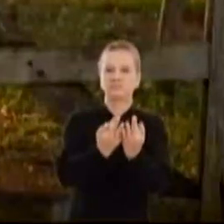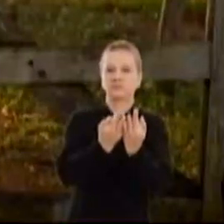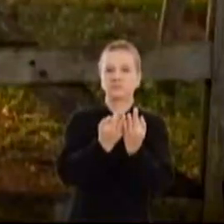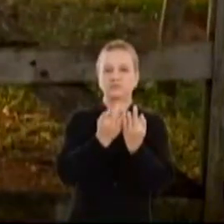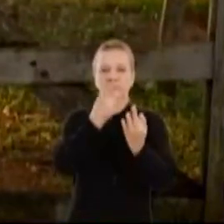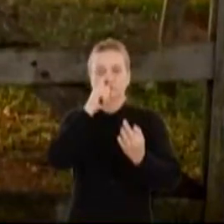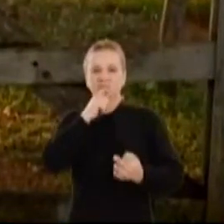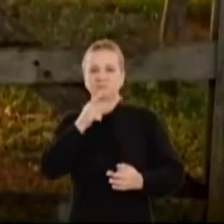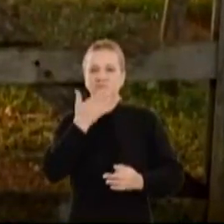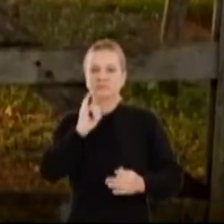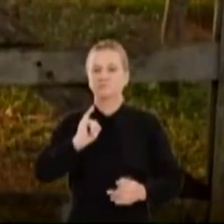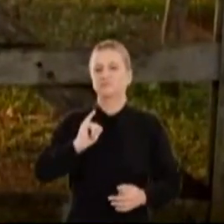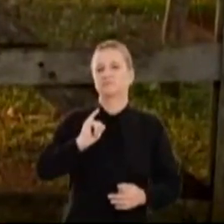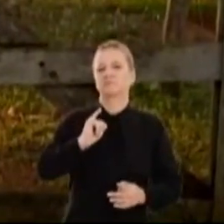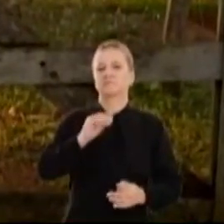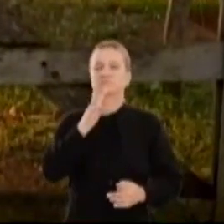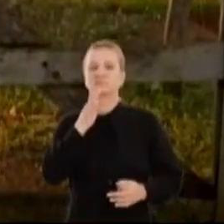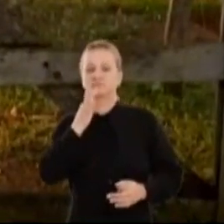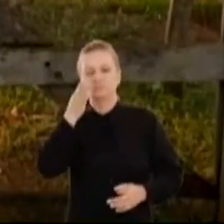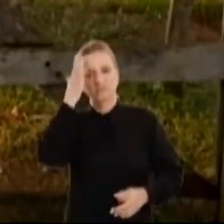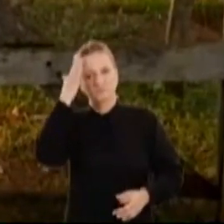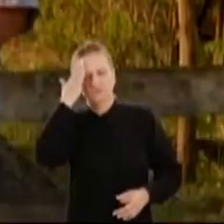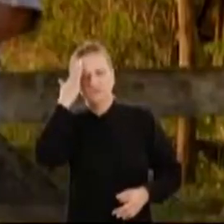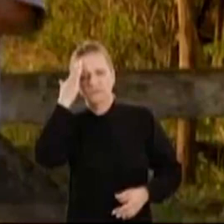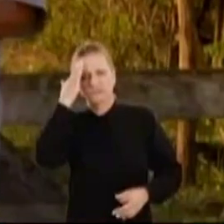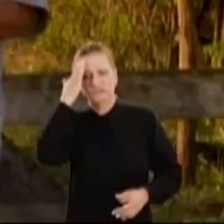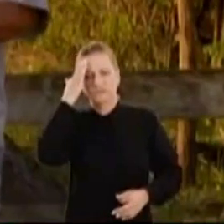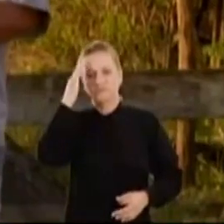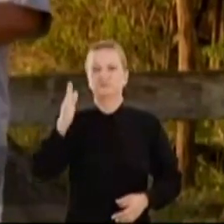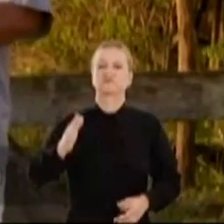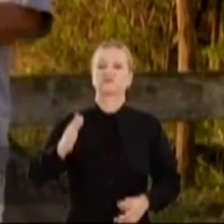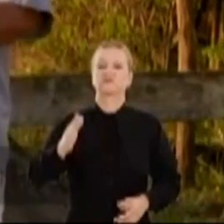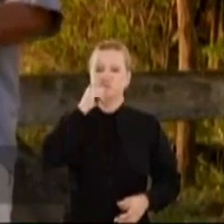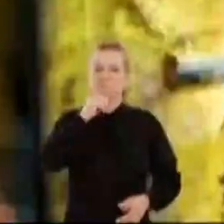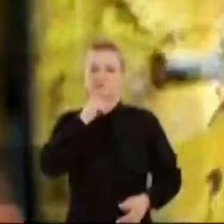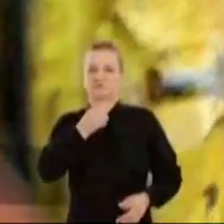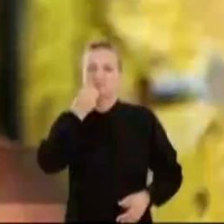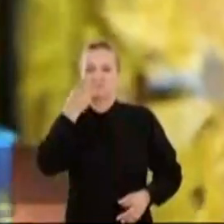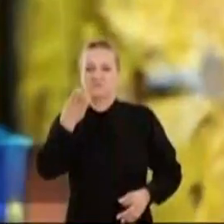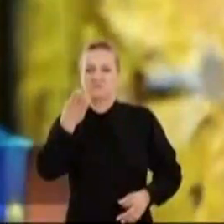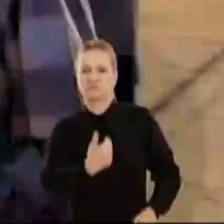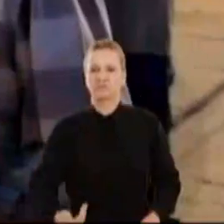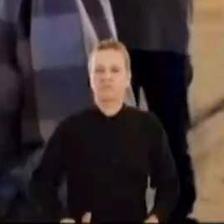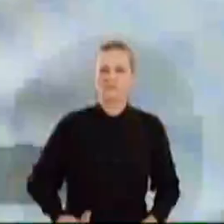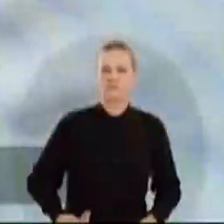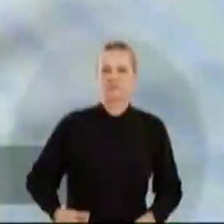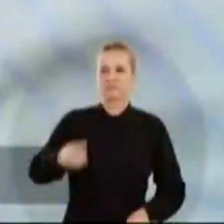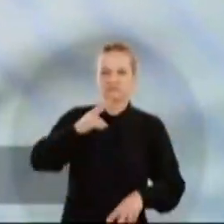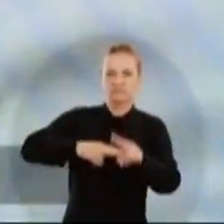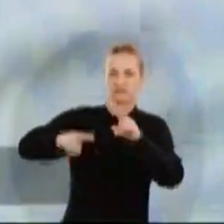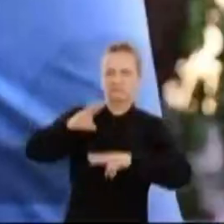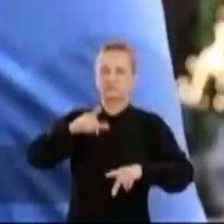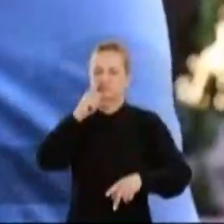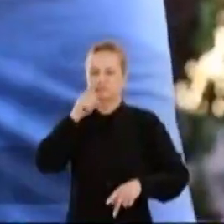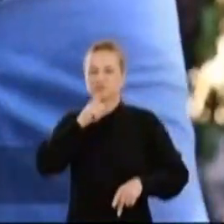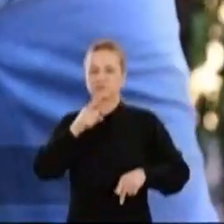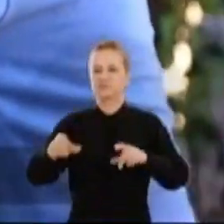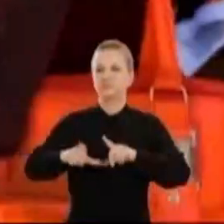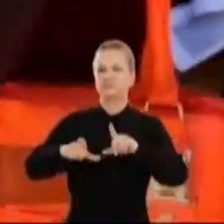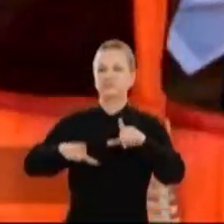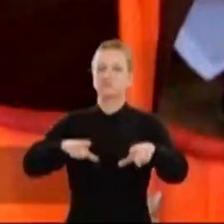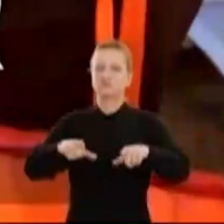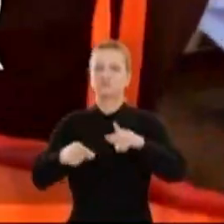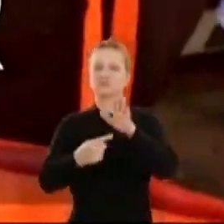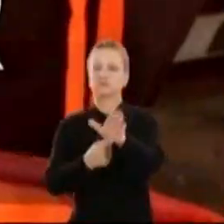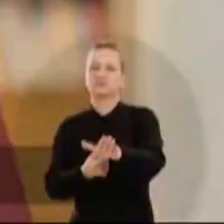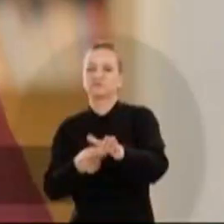Zeca, ele não é só amigo, como ele é um pai do agricultor familiar hoje. Quem conhece ele sabe disso. Pra onde você olhar, o Zeca tem trabalho